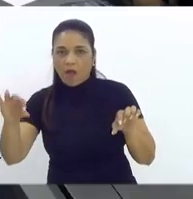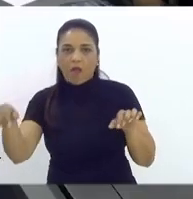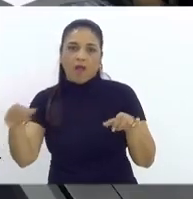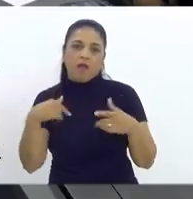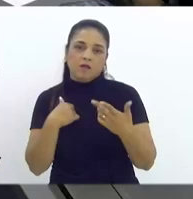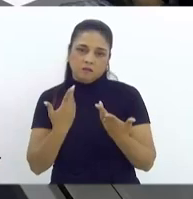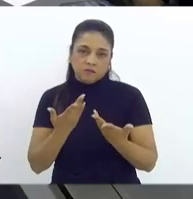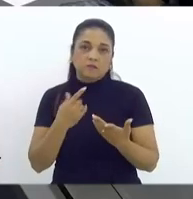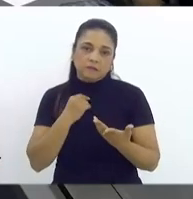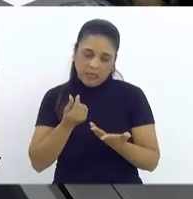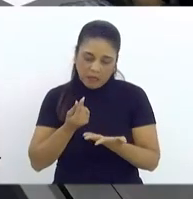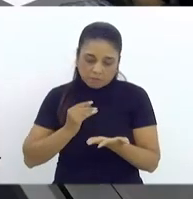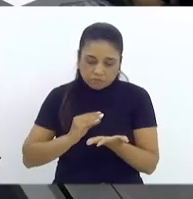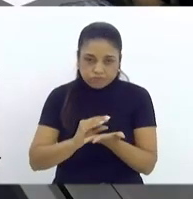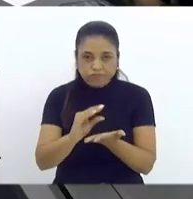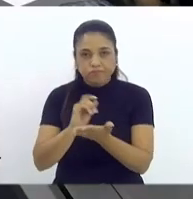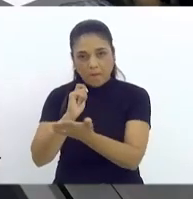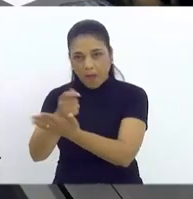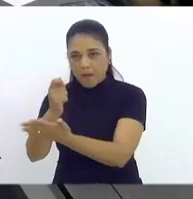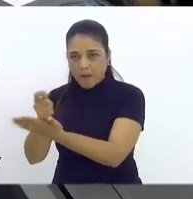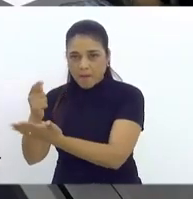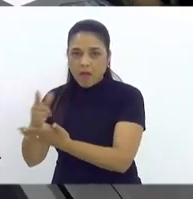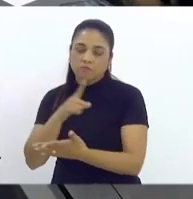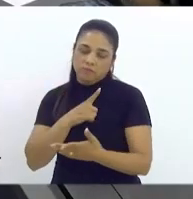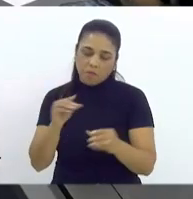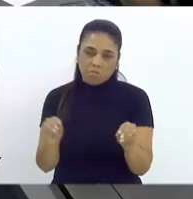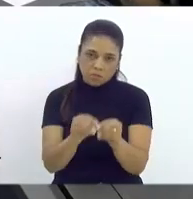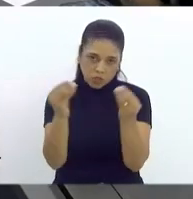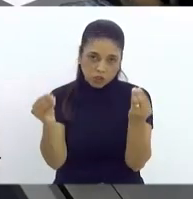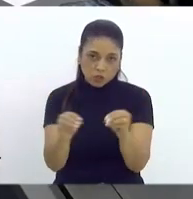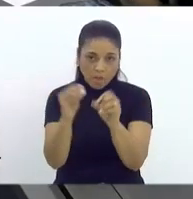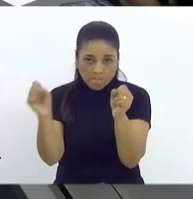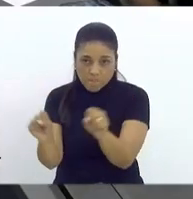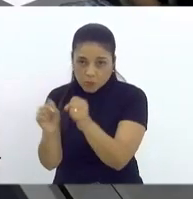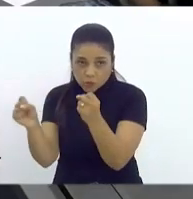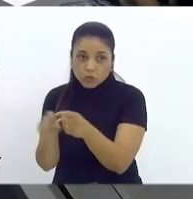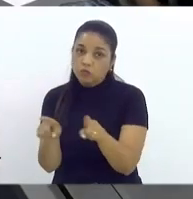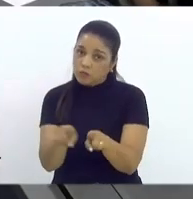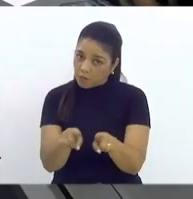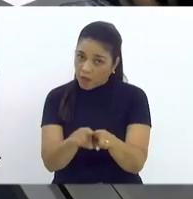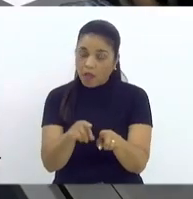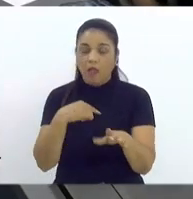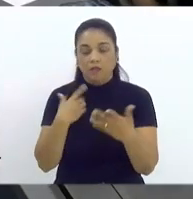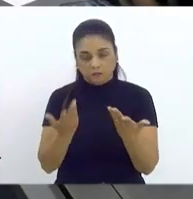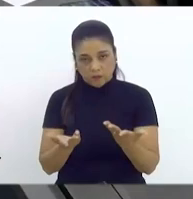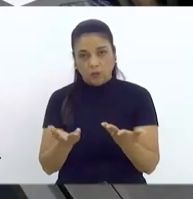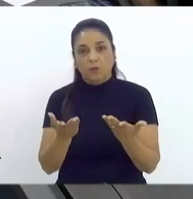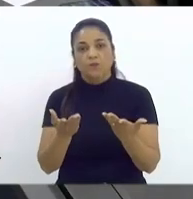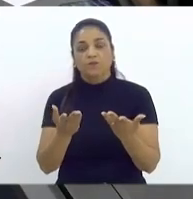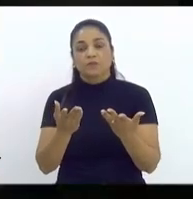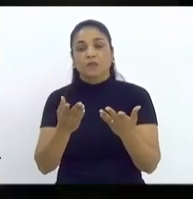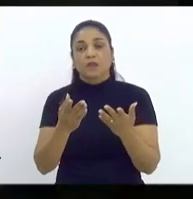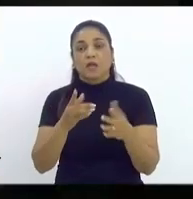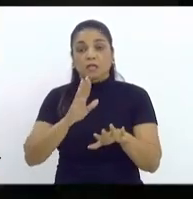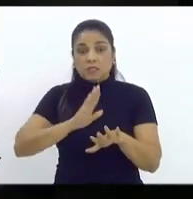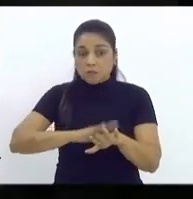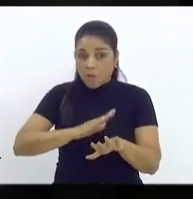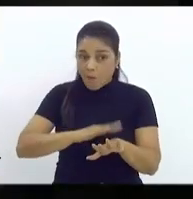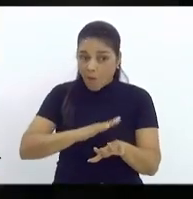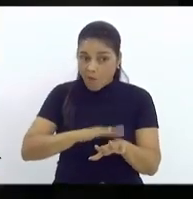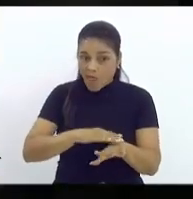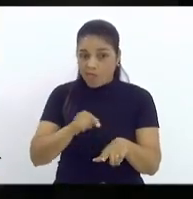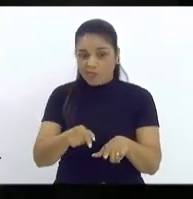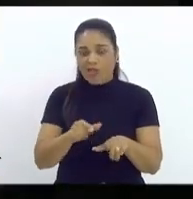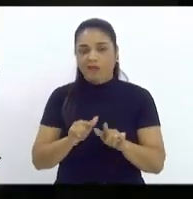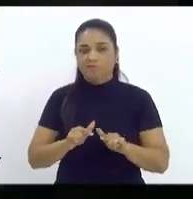adicional e todo o investimento de depreciação que estaria onerando os consumidores. Então, no final, é uma... E exatamente nesse momento que ele deixa de